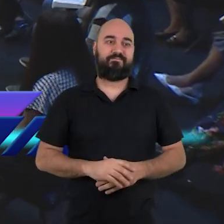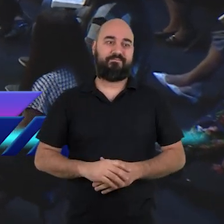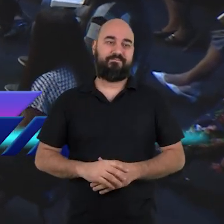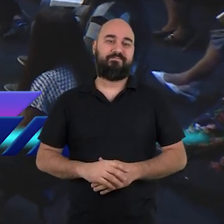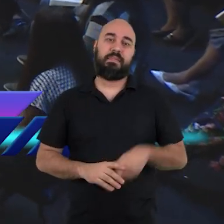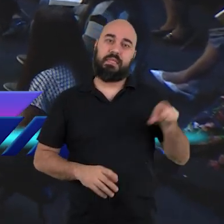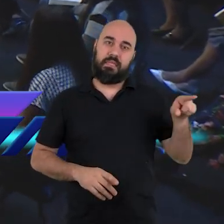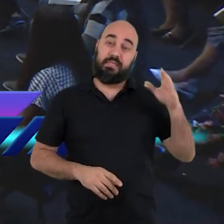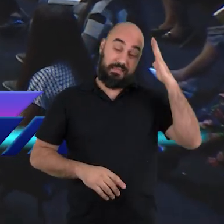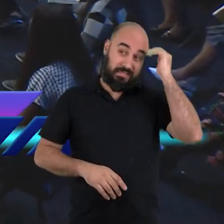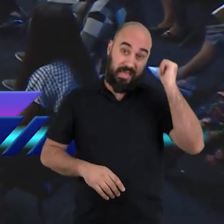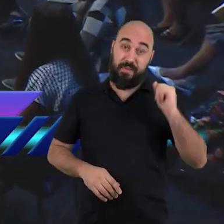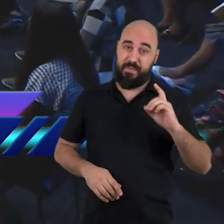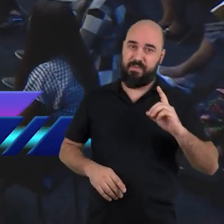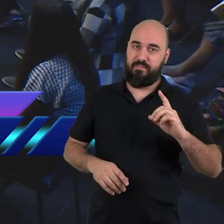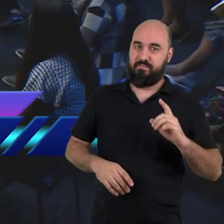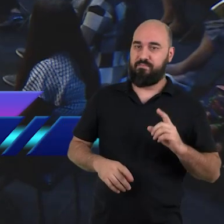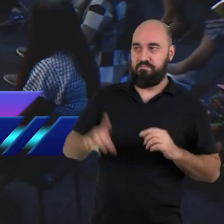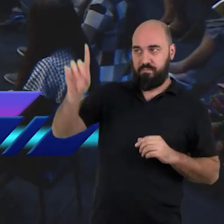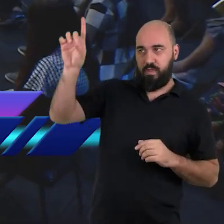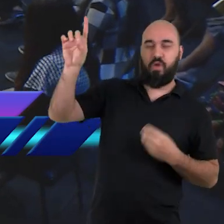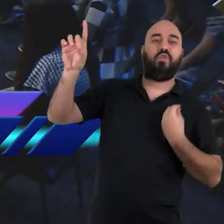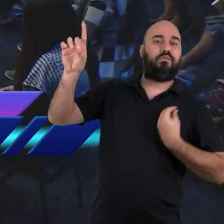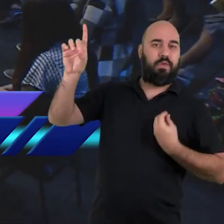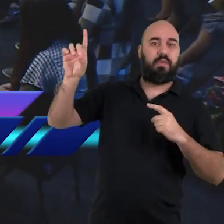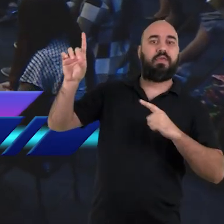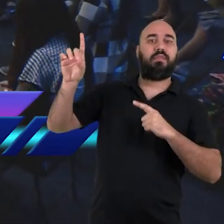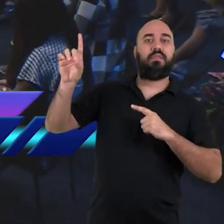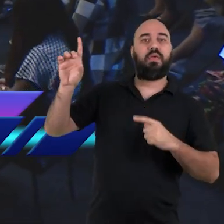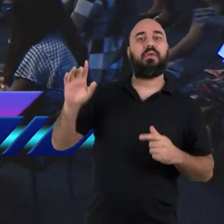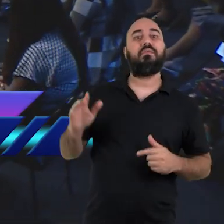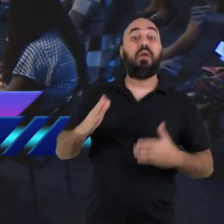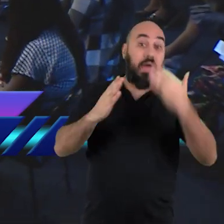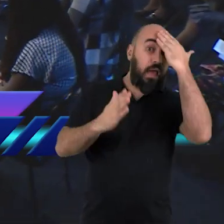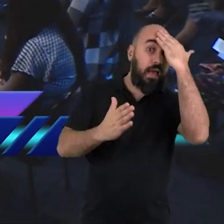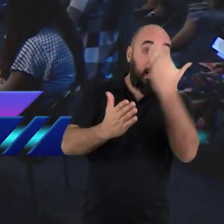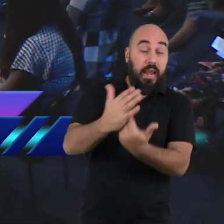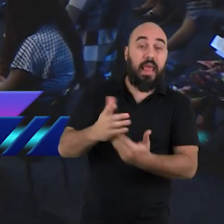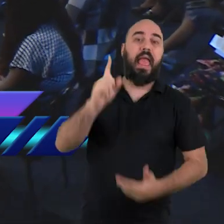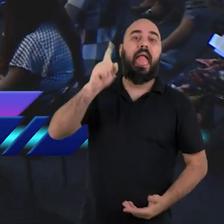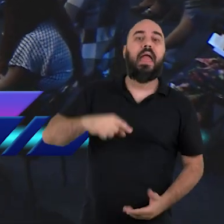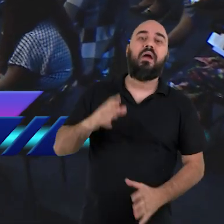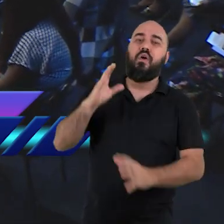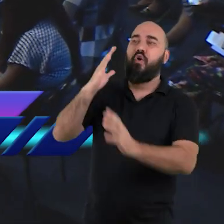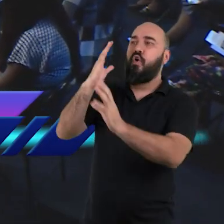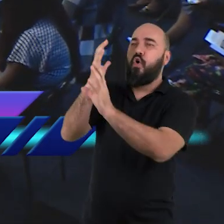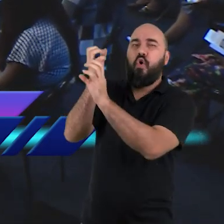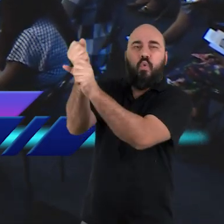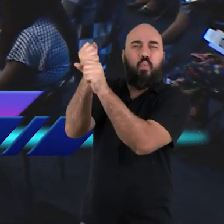Não, ele não crê em Deus. Ele sabe que Deus existe, mas ele não crê. Crer é confiar em Deus.